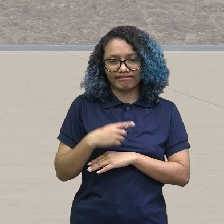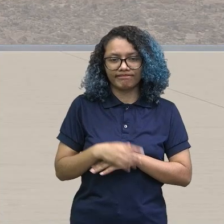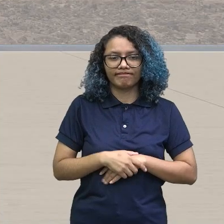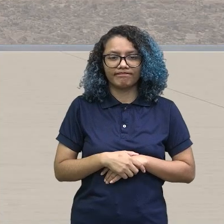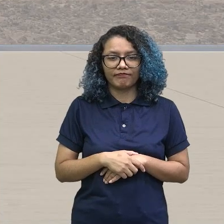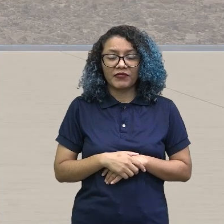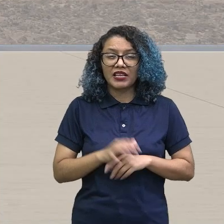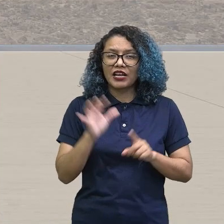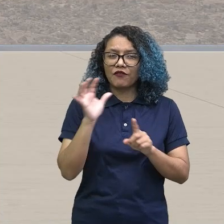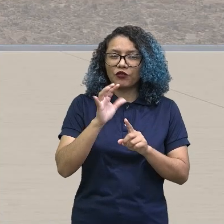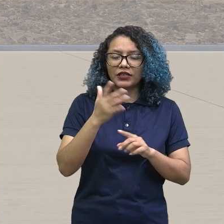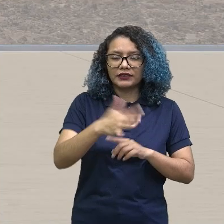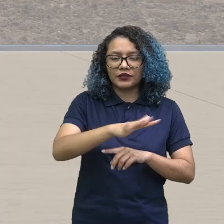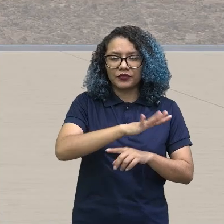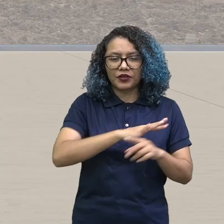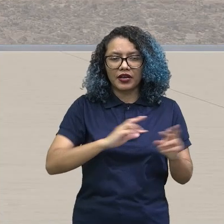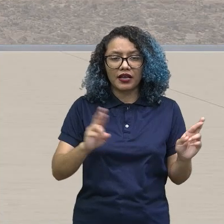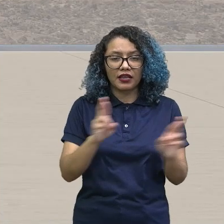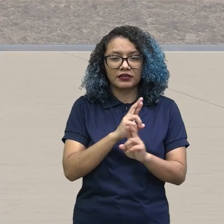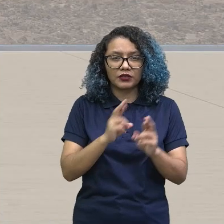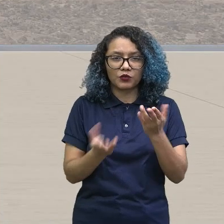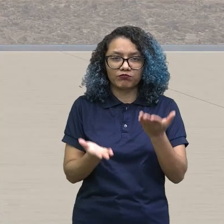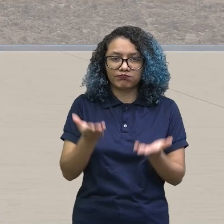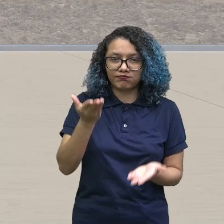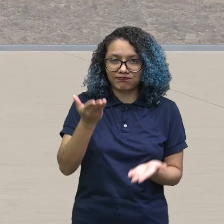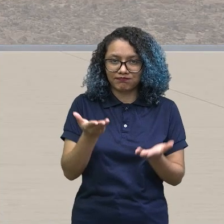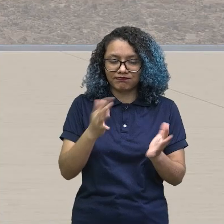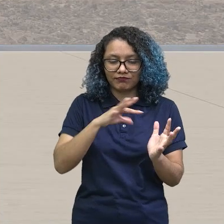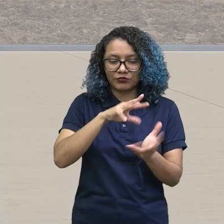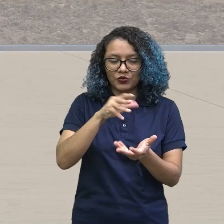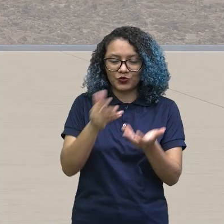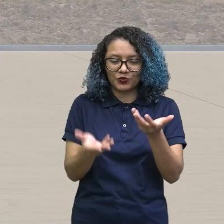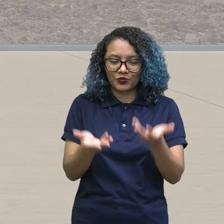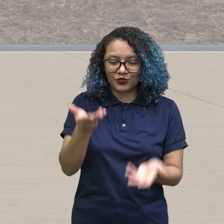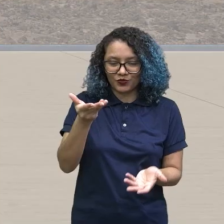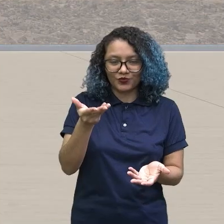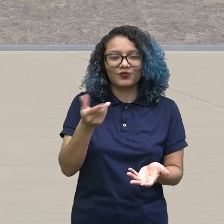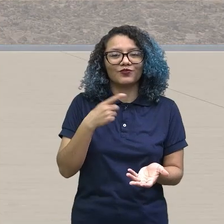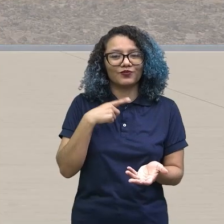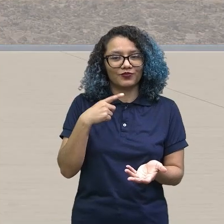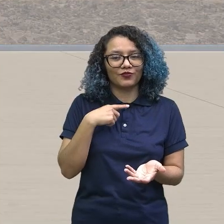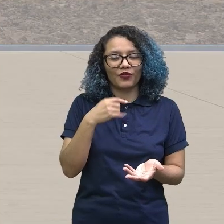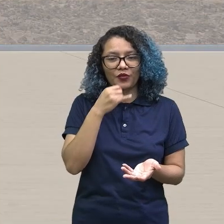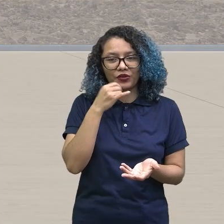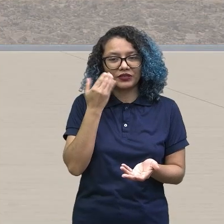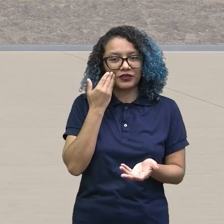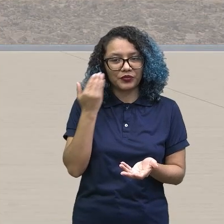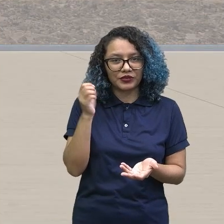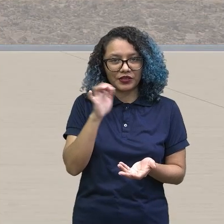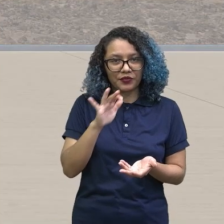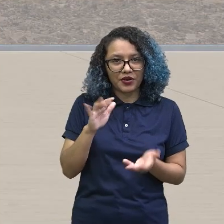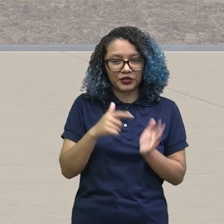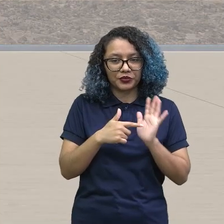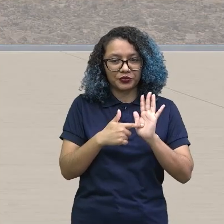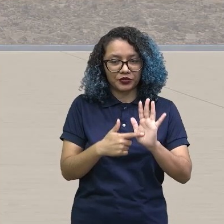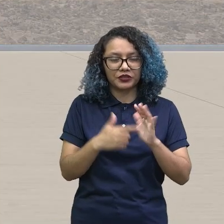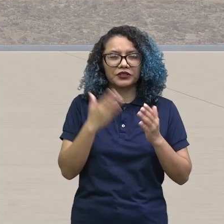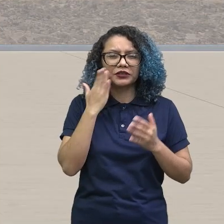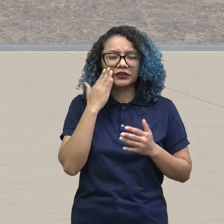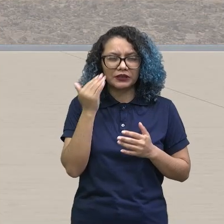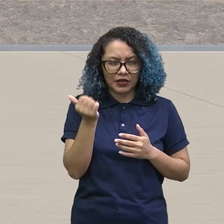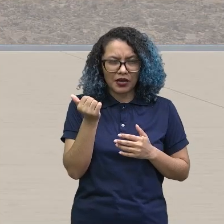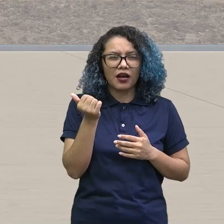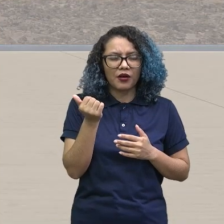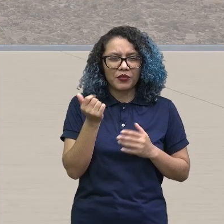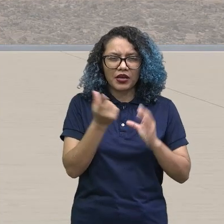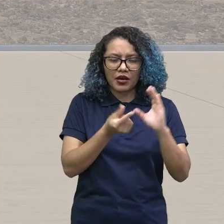está relacionado com o desequilíbrio ambiental, como a gente observa aqui nessas situações, né? Então, a gente sabe ali que o capitalismo, né,